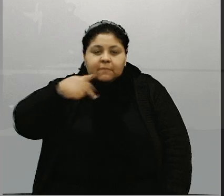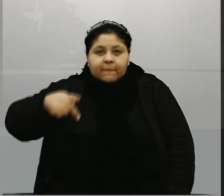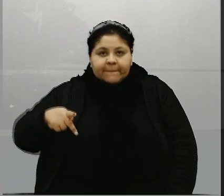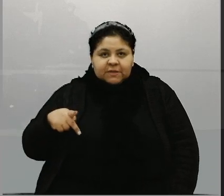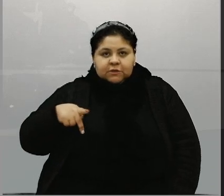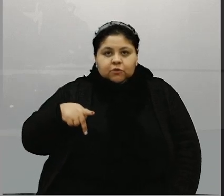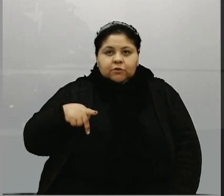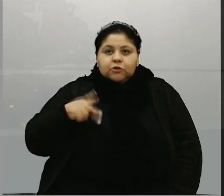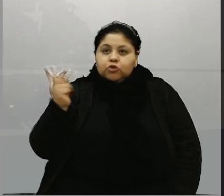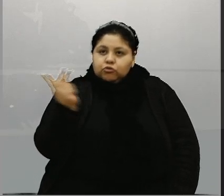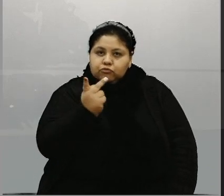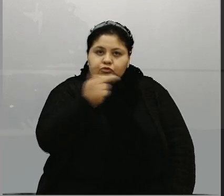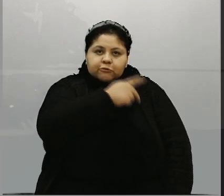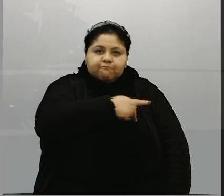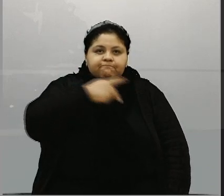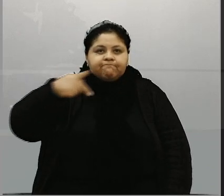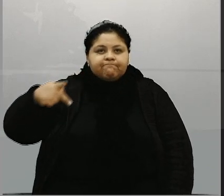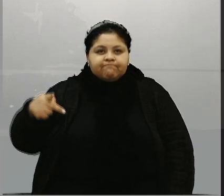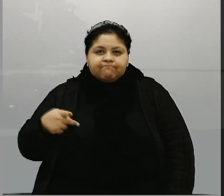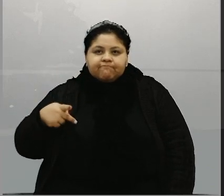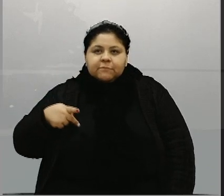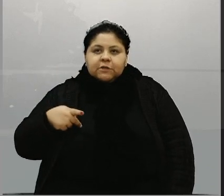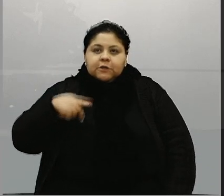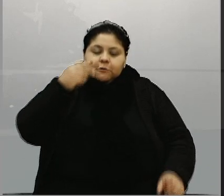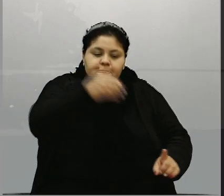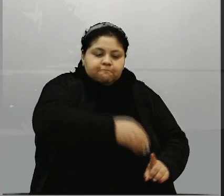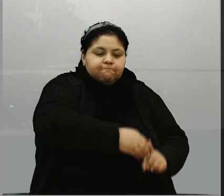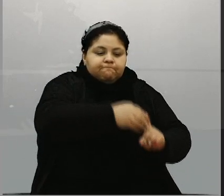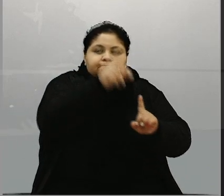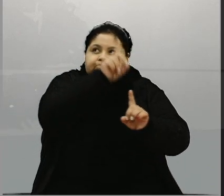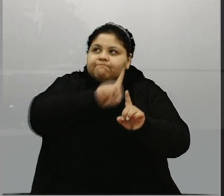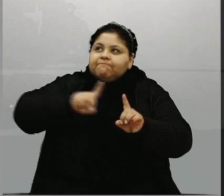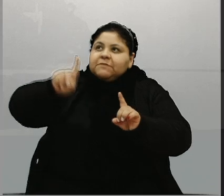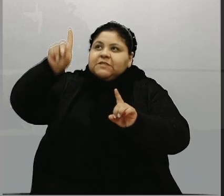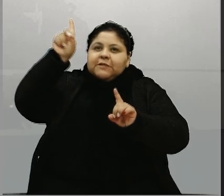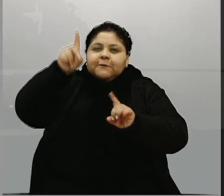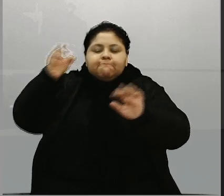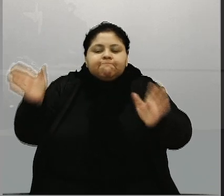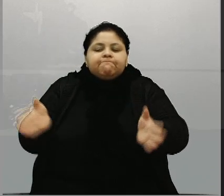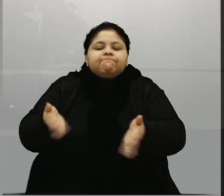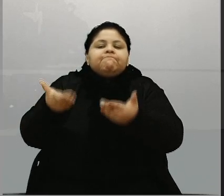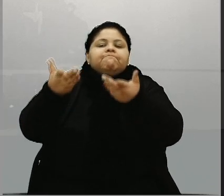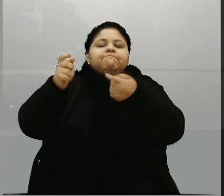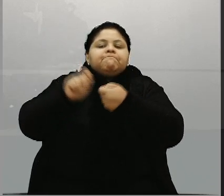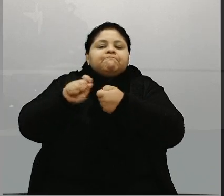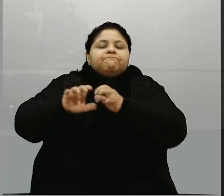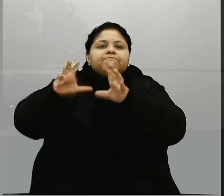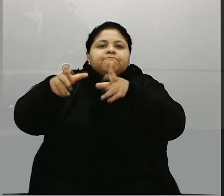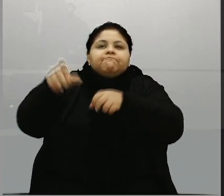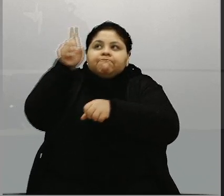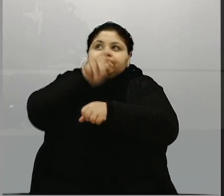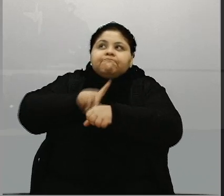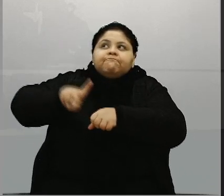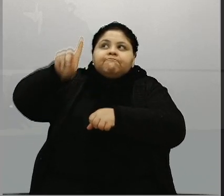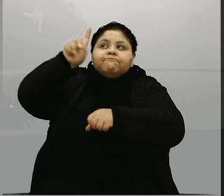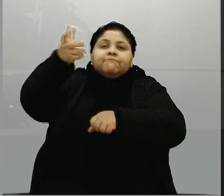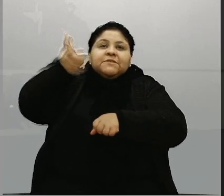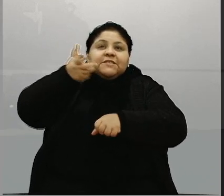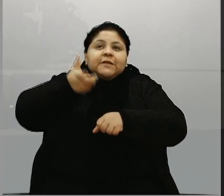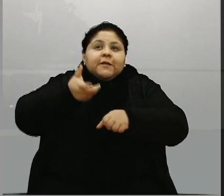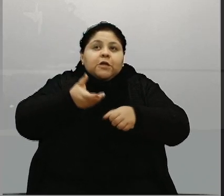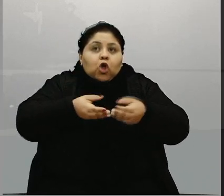Demarque por serem aqueles agentes de Deus que têm nos impulsionado a realizar tudo aquilo que Deus propôs aos nossos